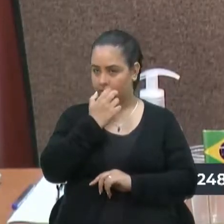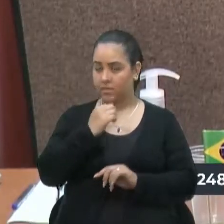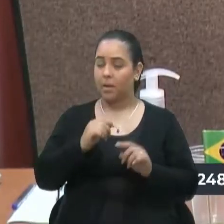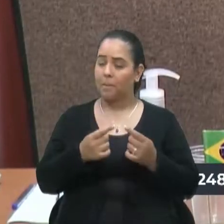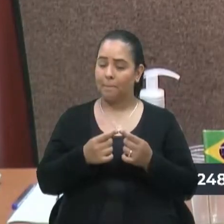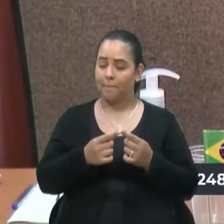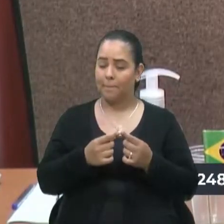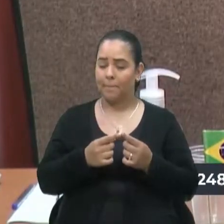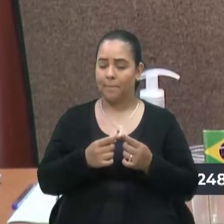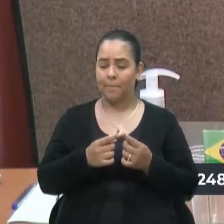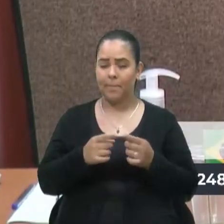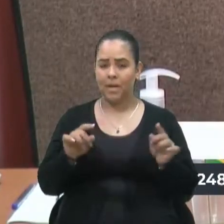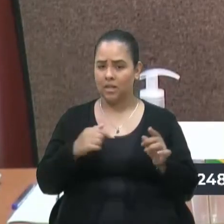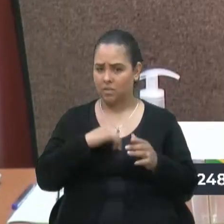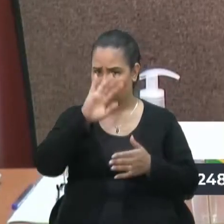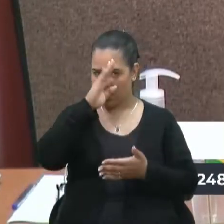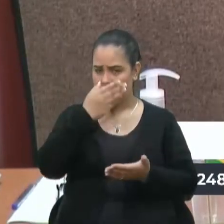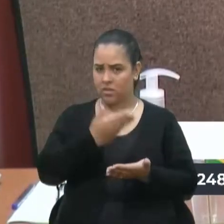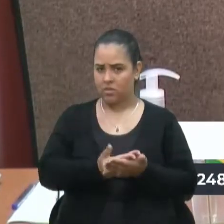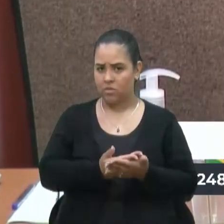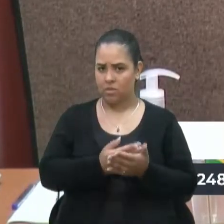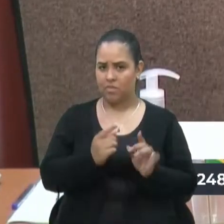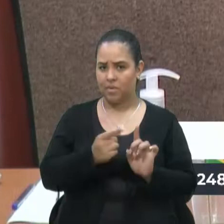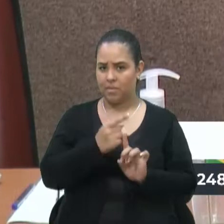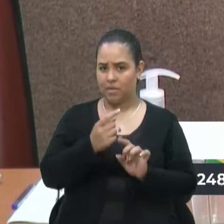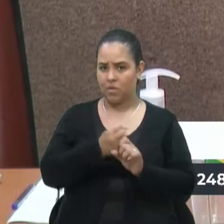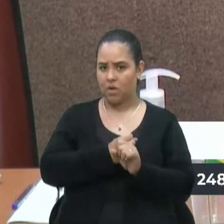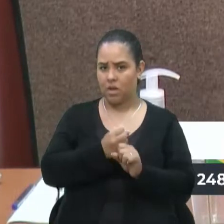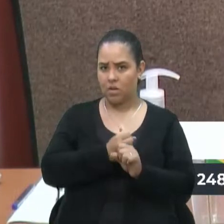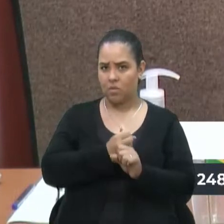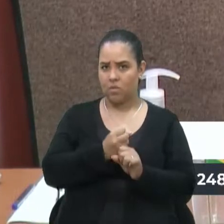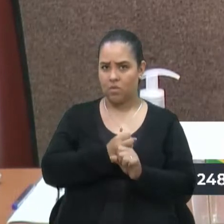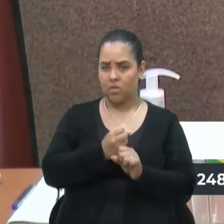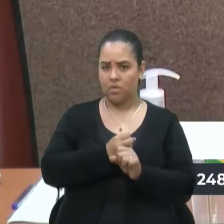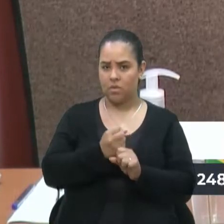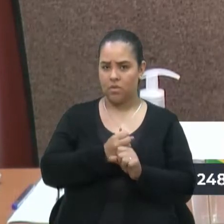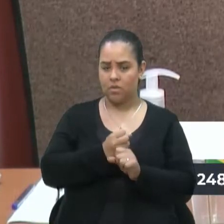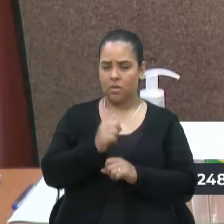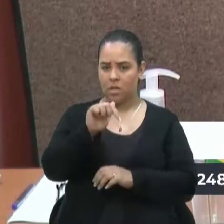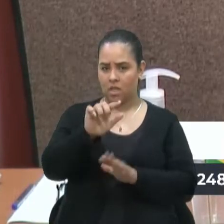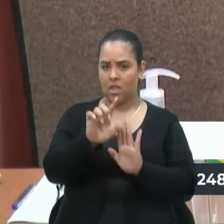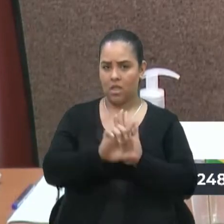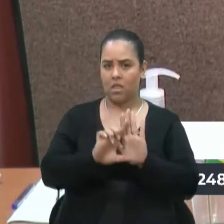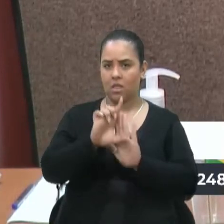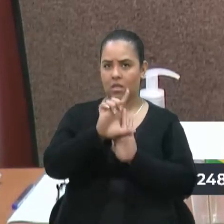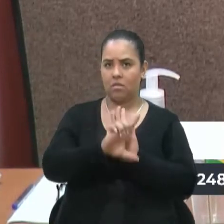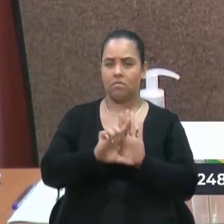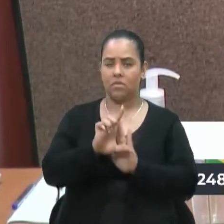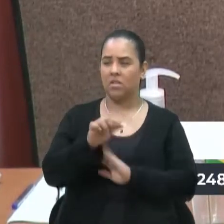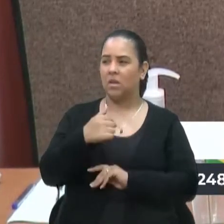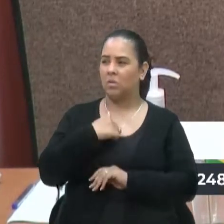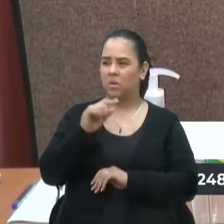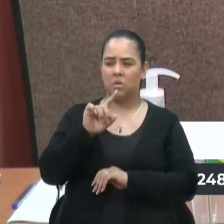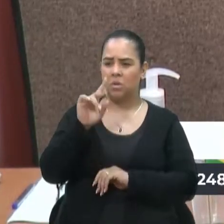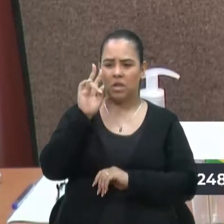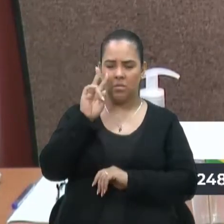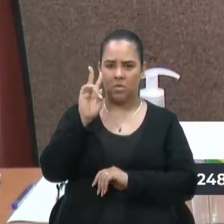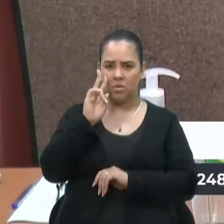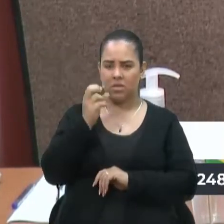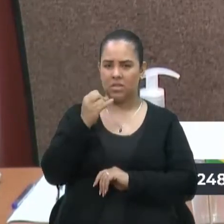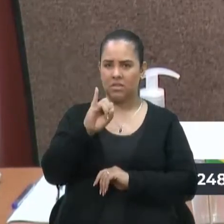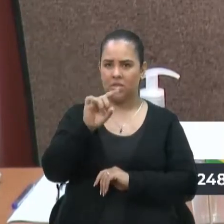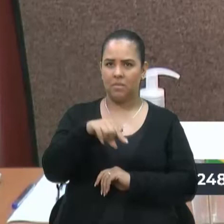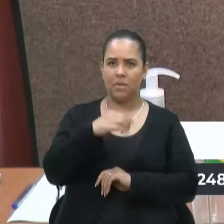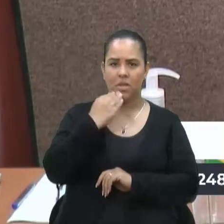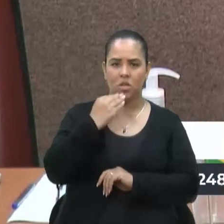Mas acredito eu que no primeiro ano dessa legislação, eu não lembro se foi a vereadora Marisol,